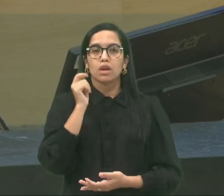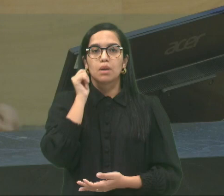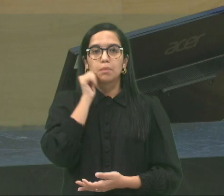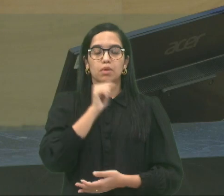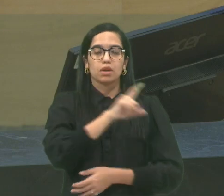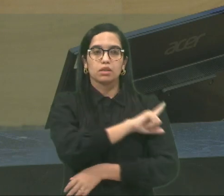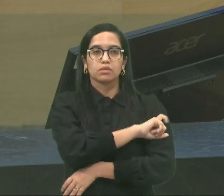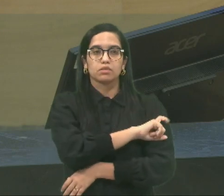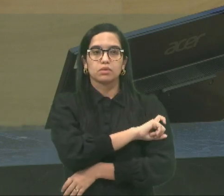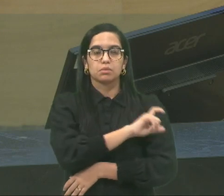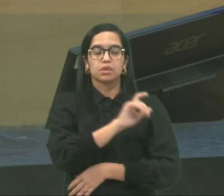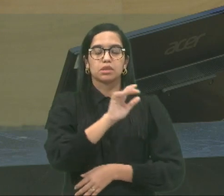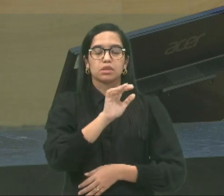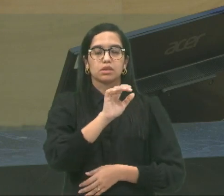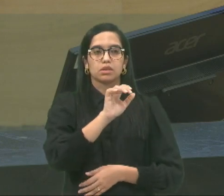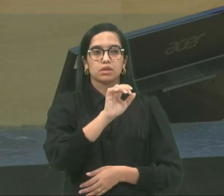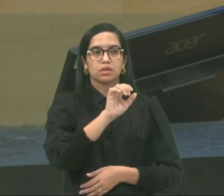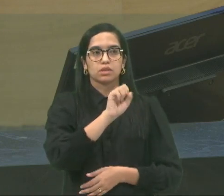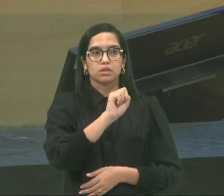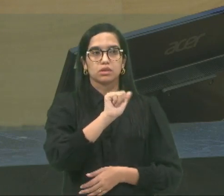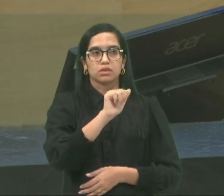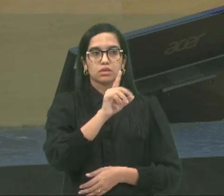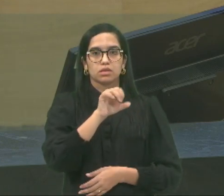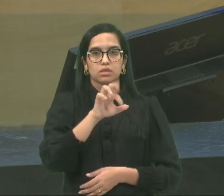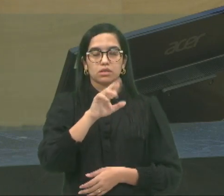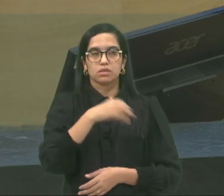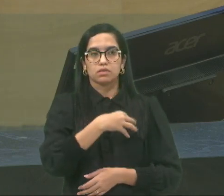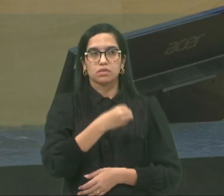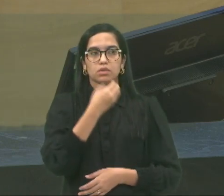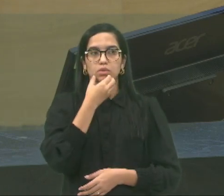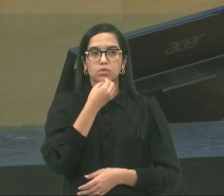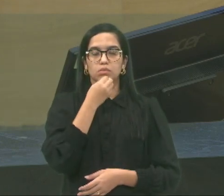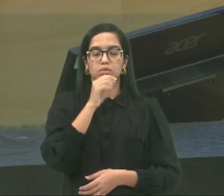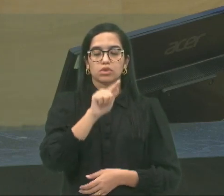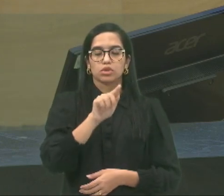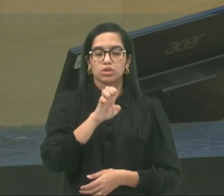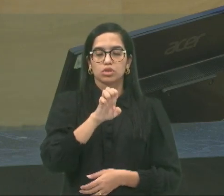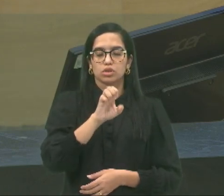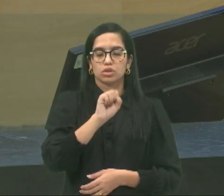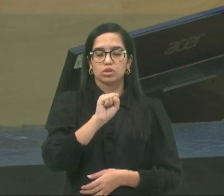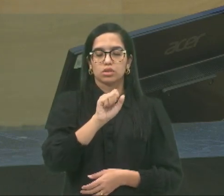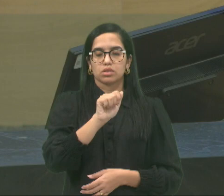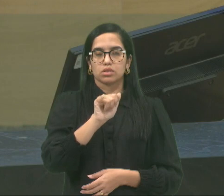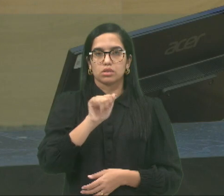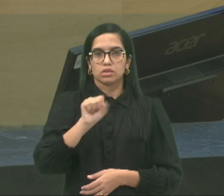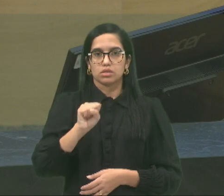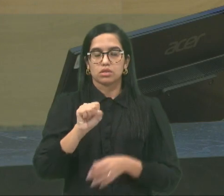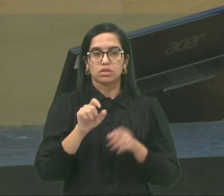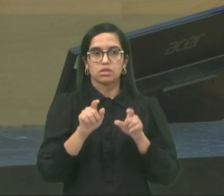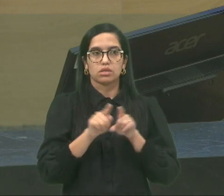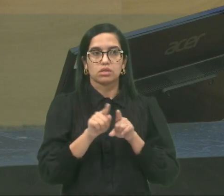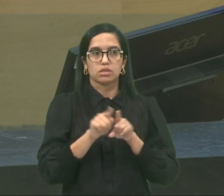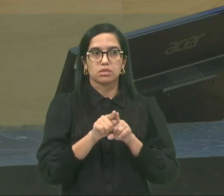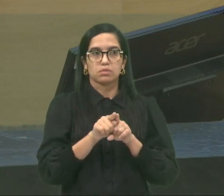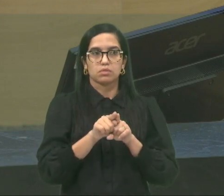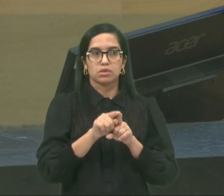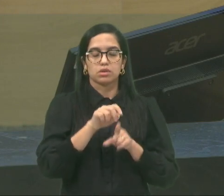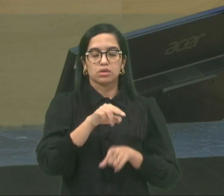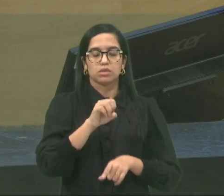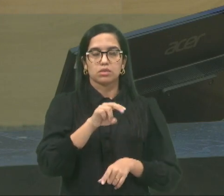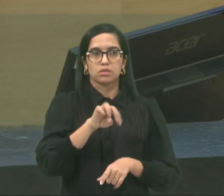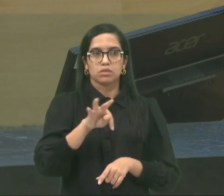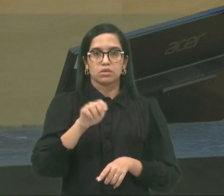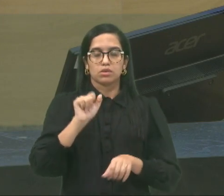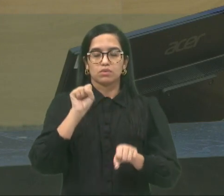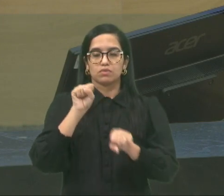Soares, filha dos queridos amigos senhor Jezaías e dona Nonita, que violentamente foi